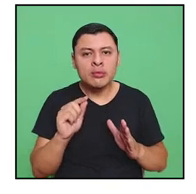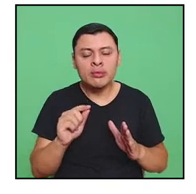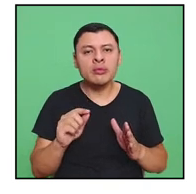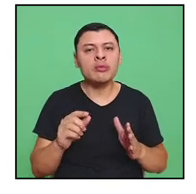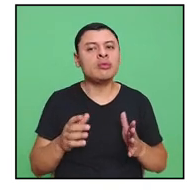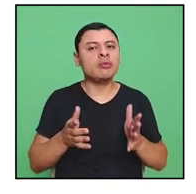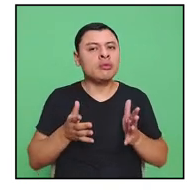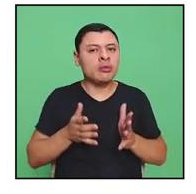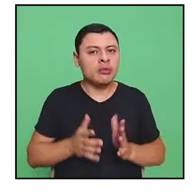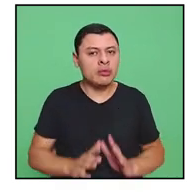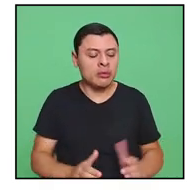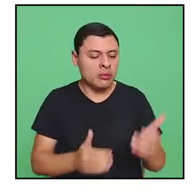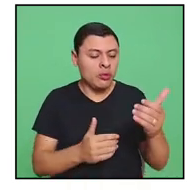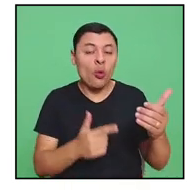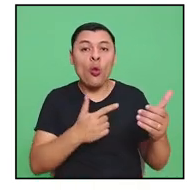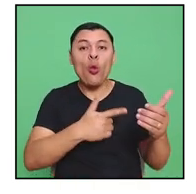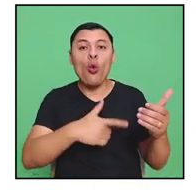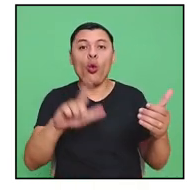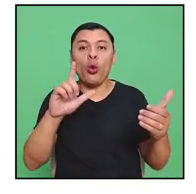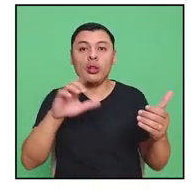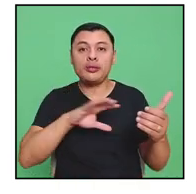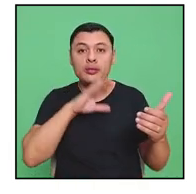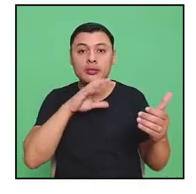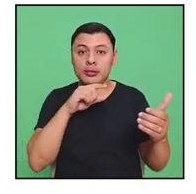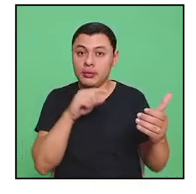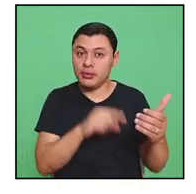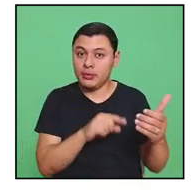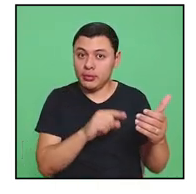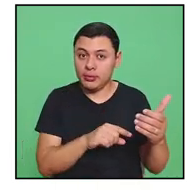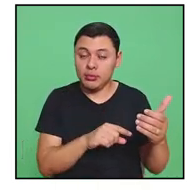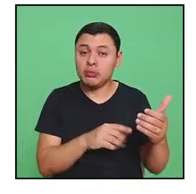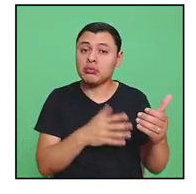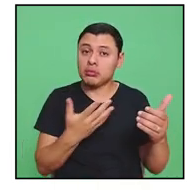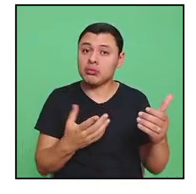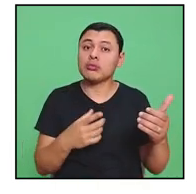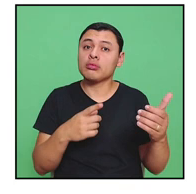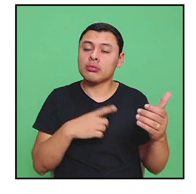de uma outra espécie. Então, o vídeo, ele passa por todas essas relações